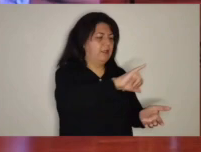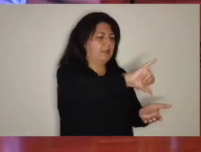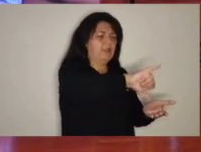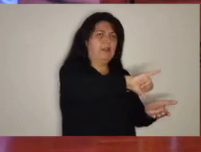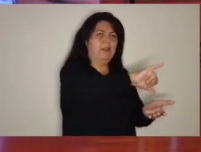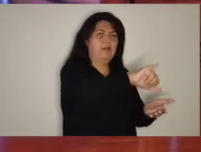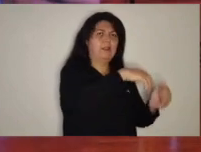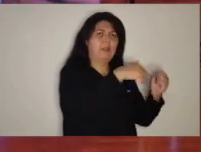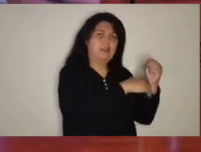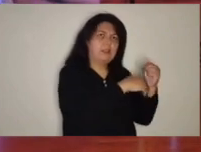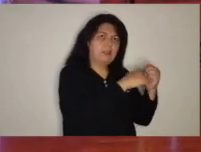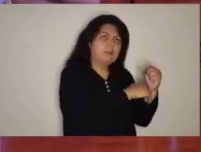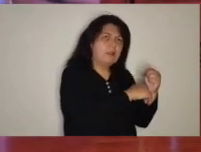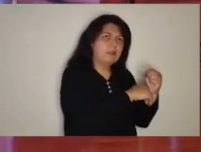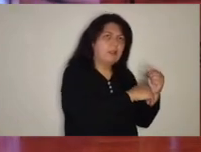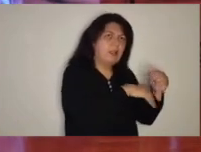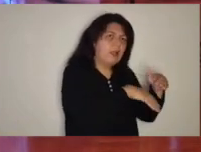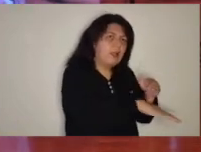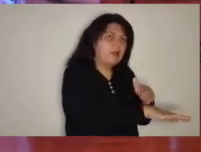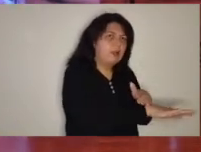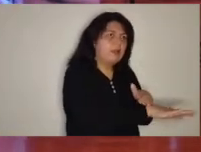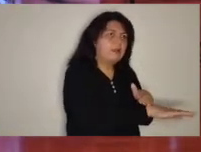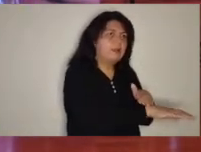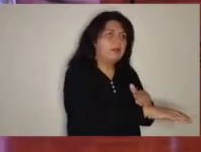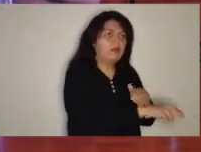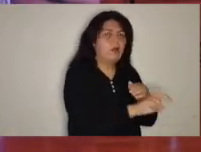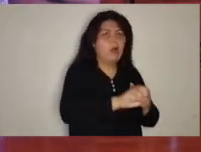ou as que foram pegas despreparadas?